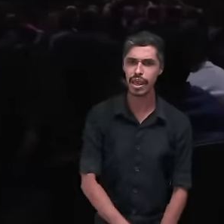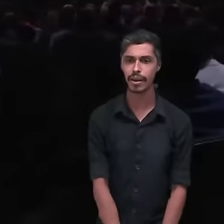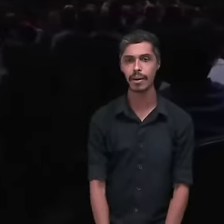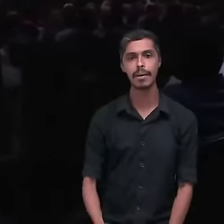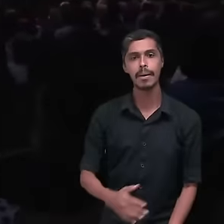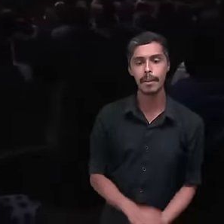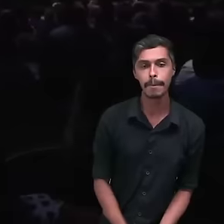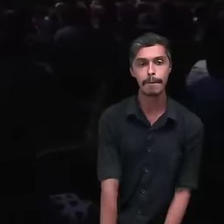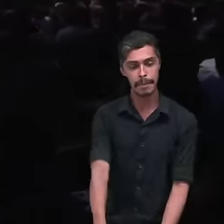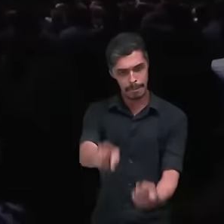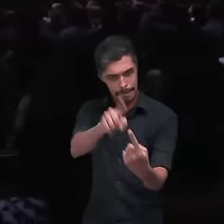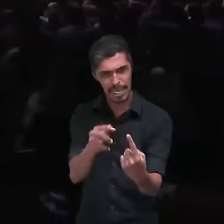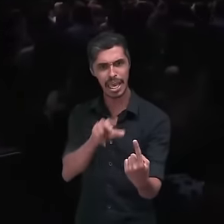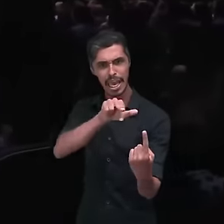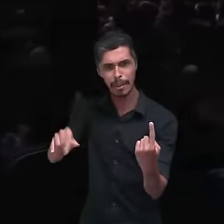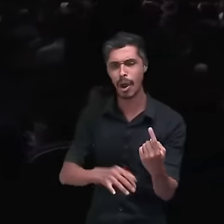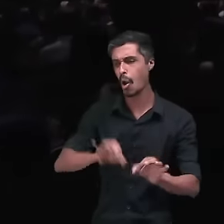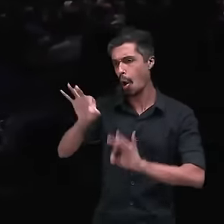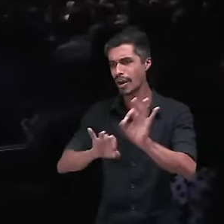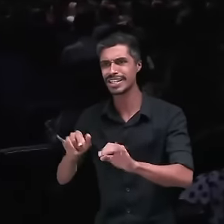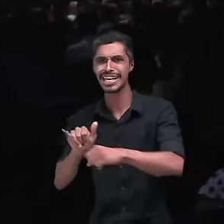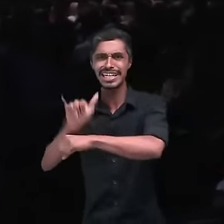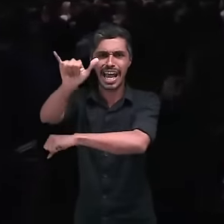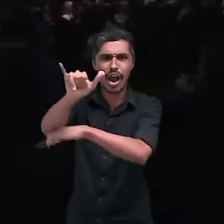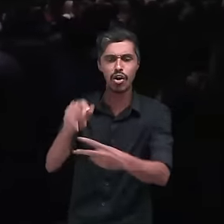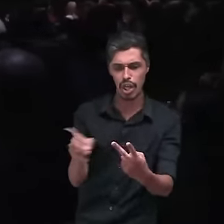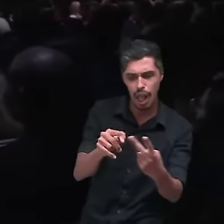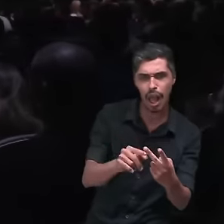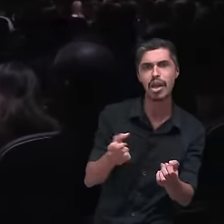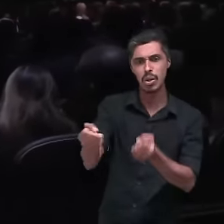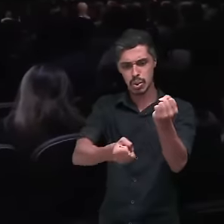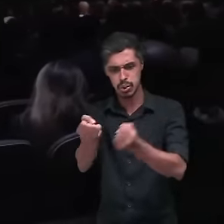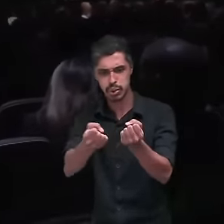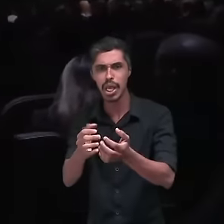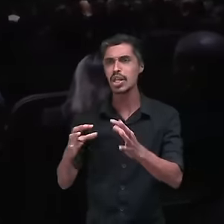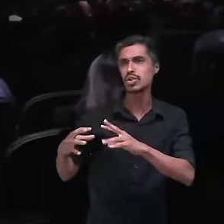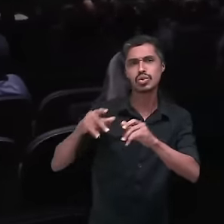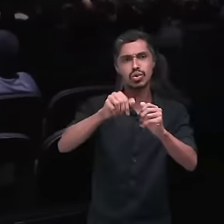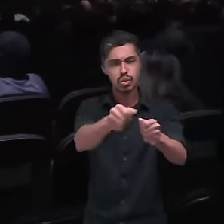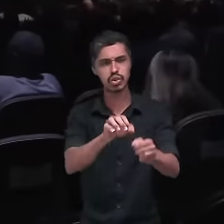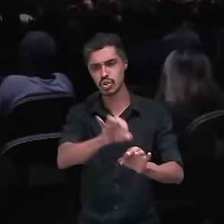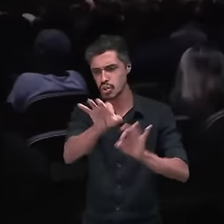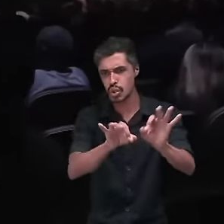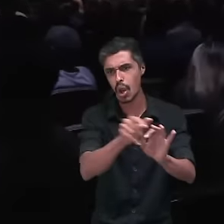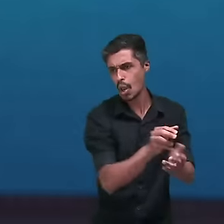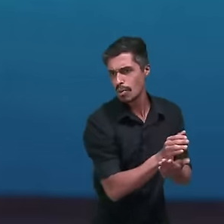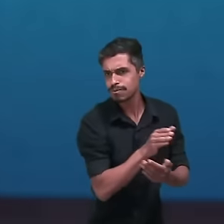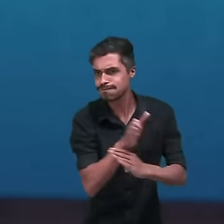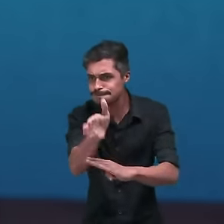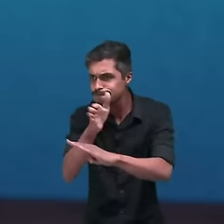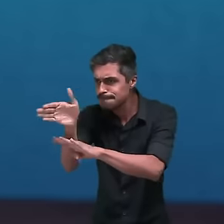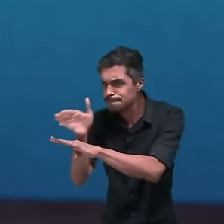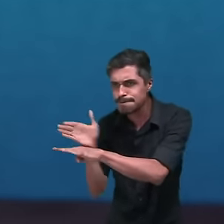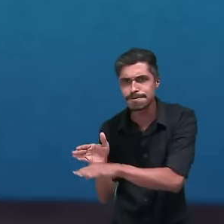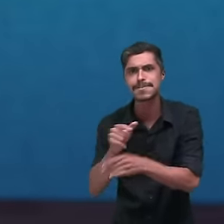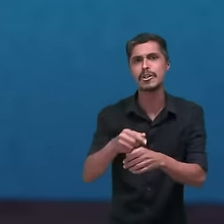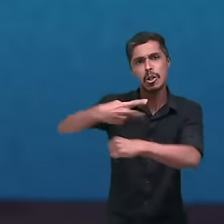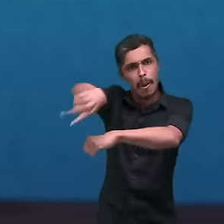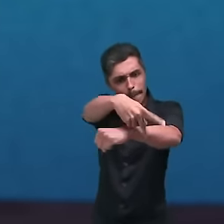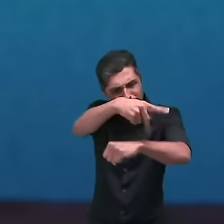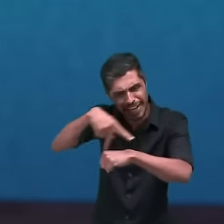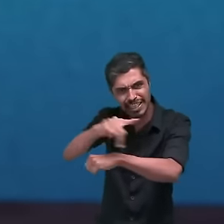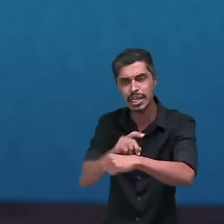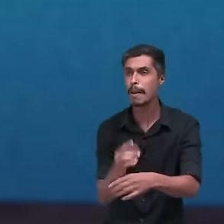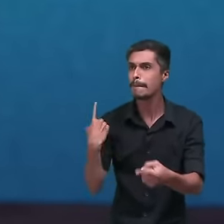Deus preparou aviões para cada nação, para cada país, para cada continente. Quem tem palavra tem